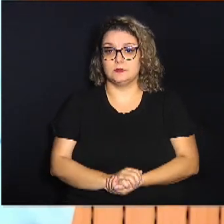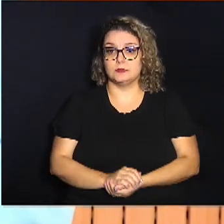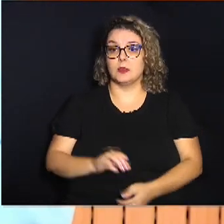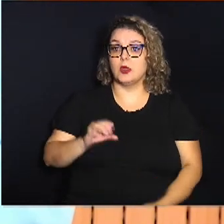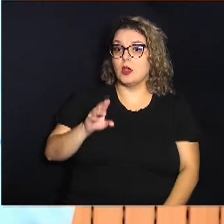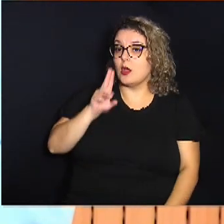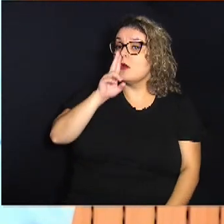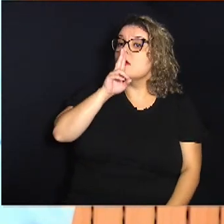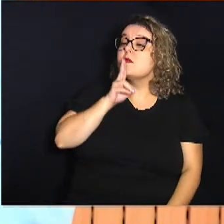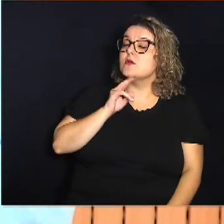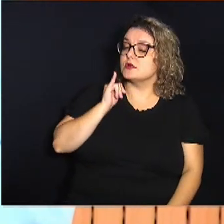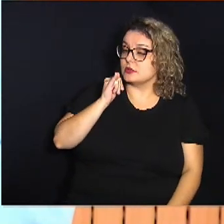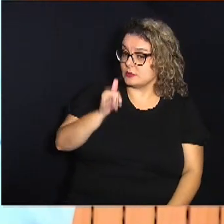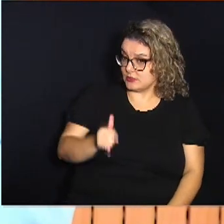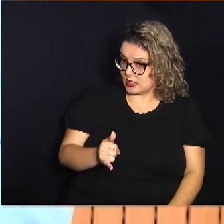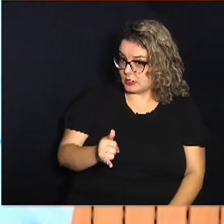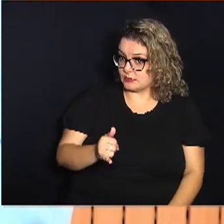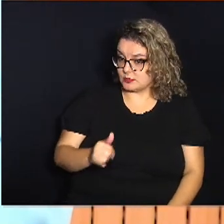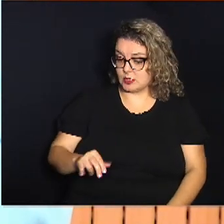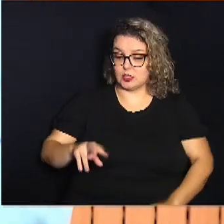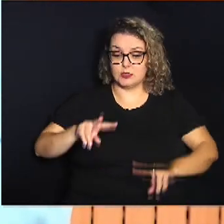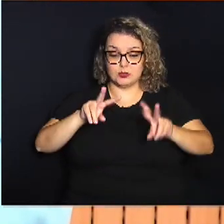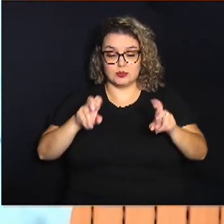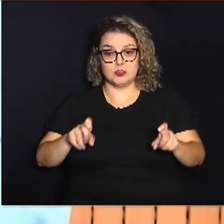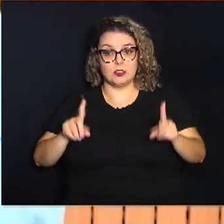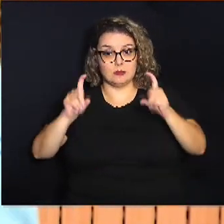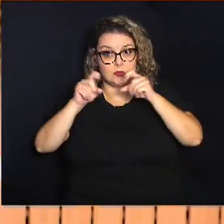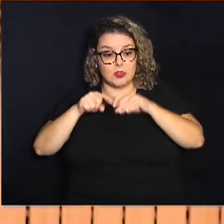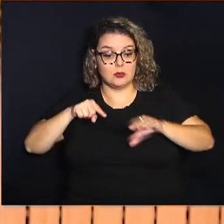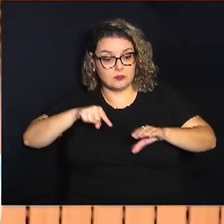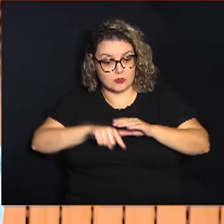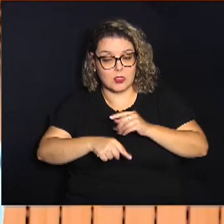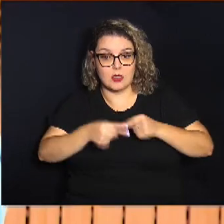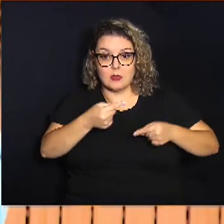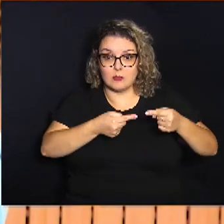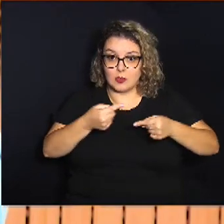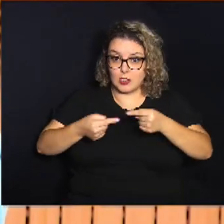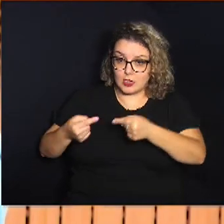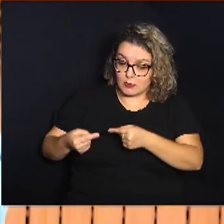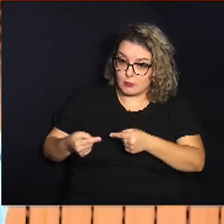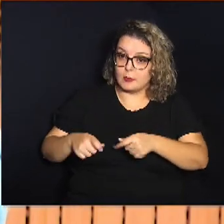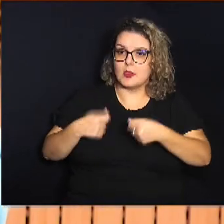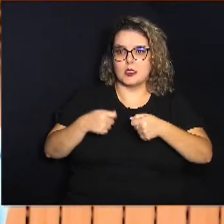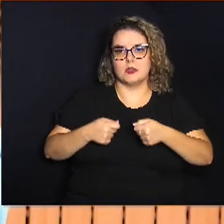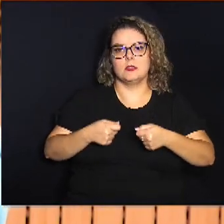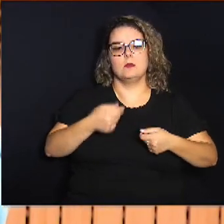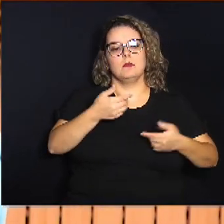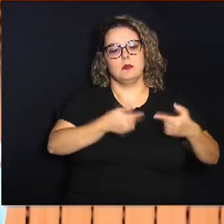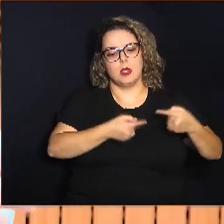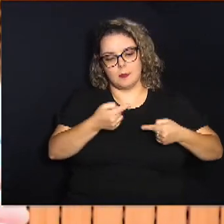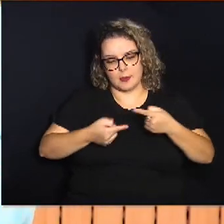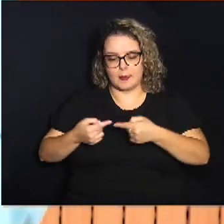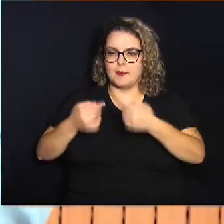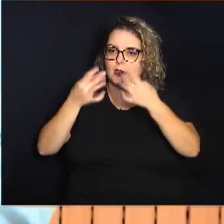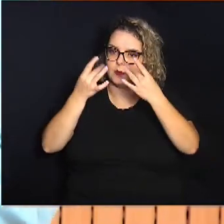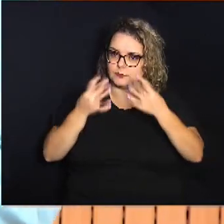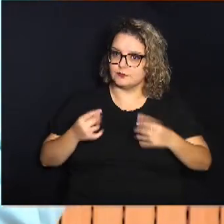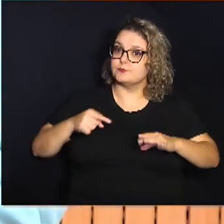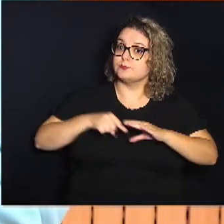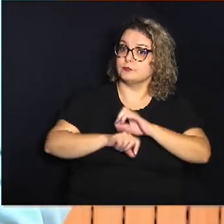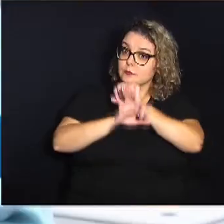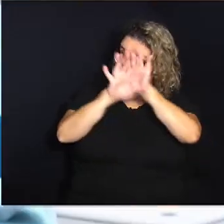salienta que, apesar do tema ser complexo e polêmico, precisa ser debatido com profundidade e